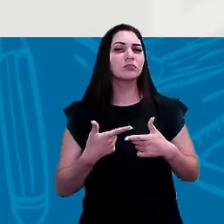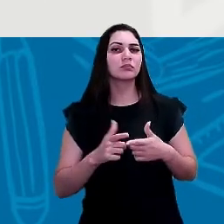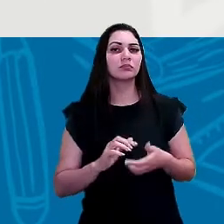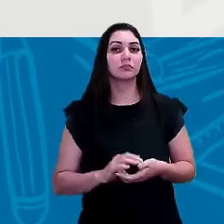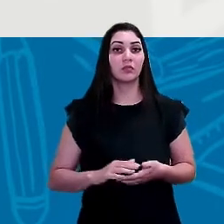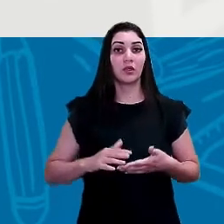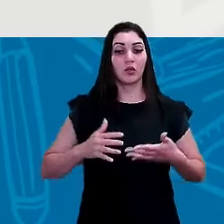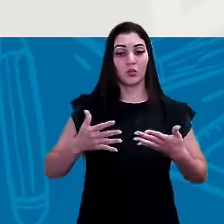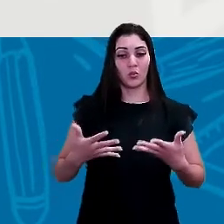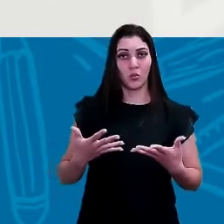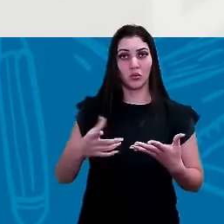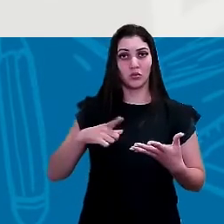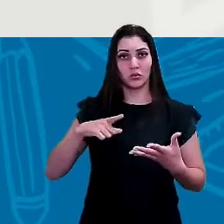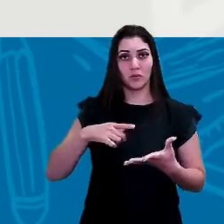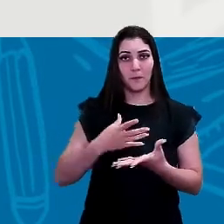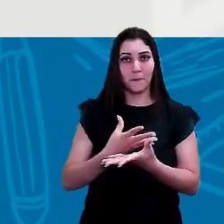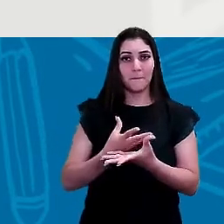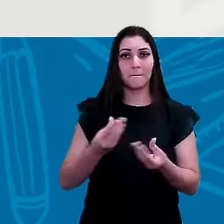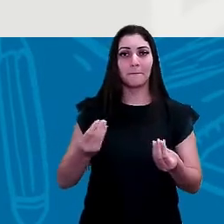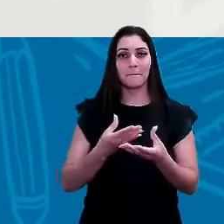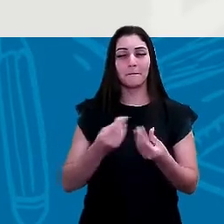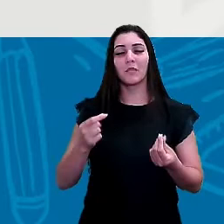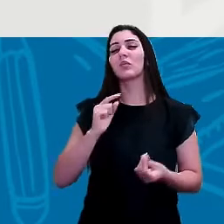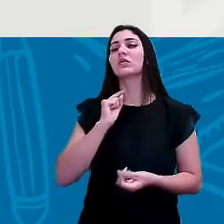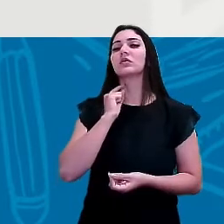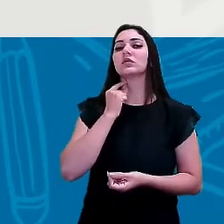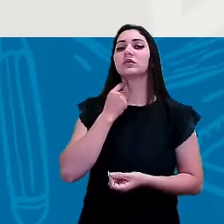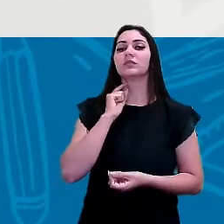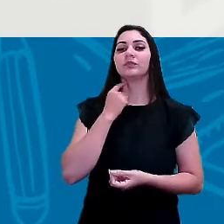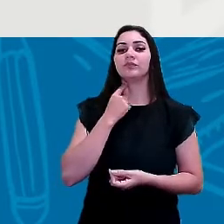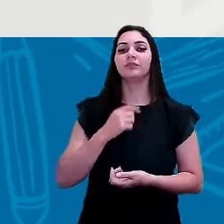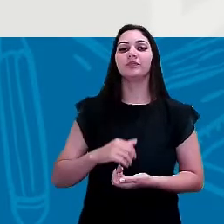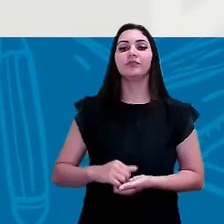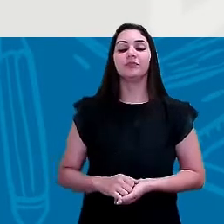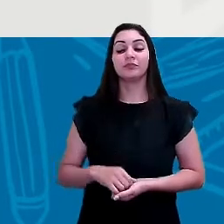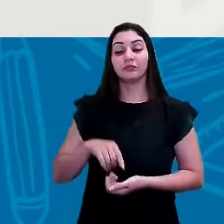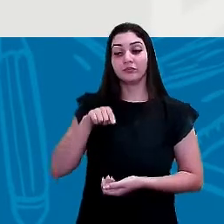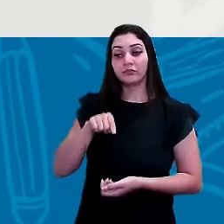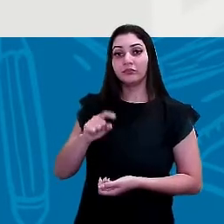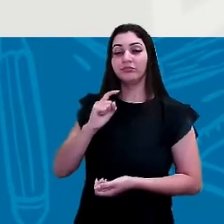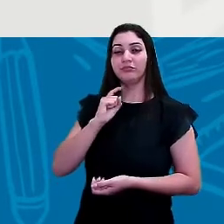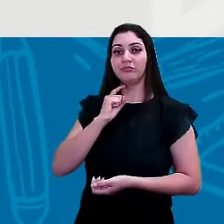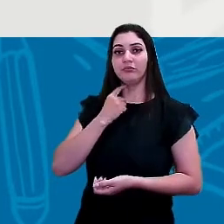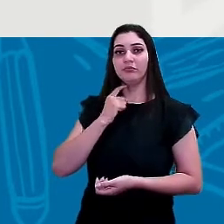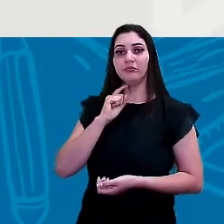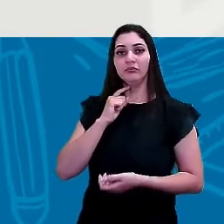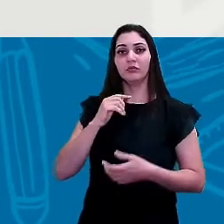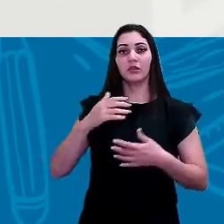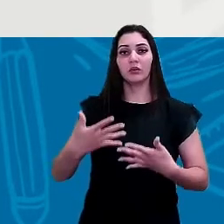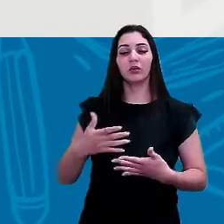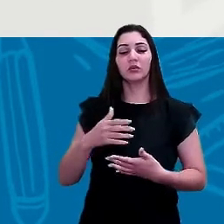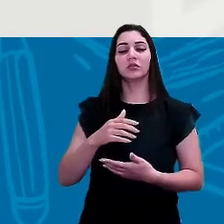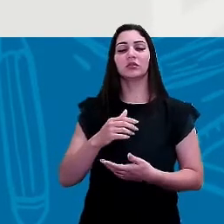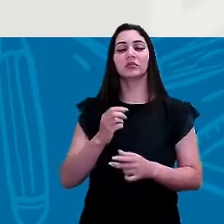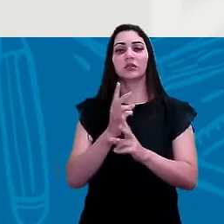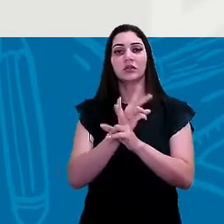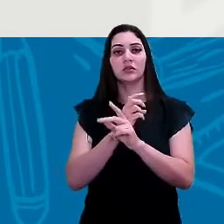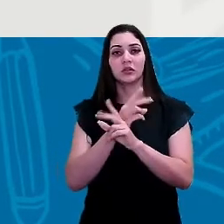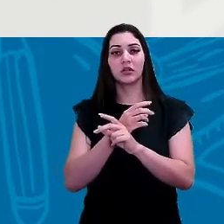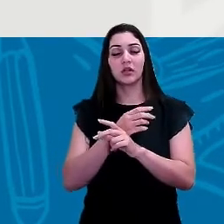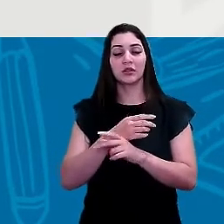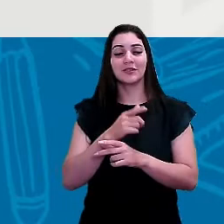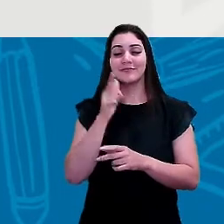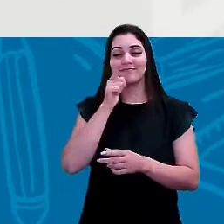que quando há muita poluição, né, essa poluição, quando esse ar não dispersa, ele não